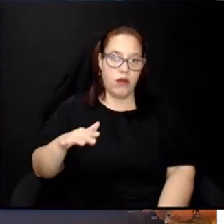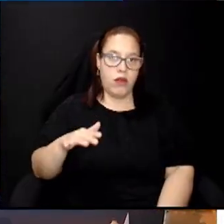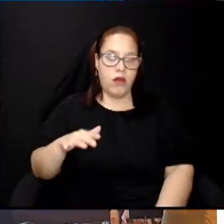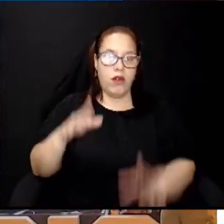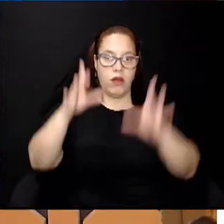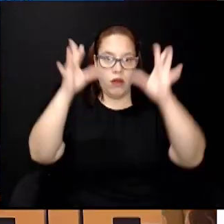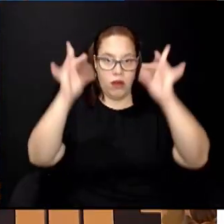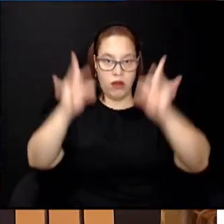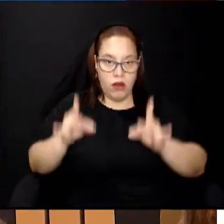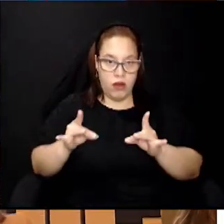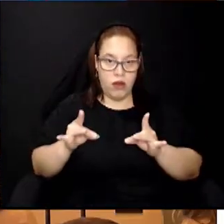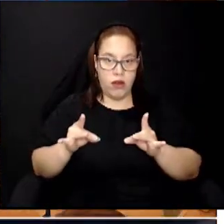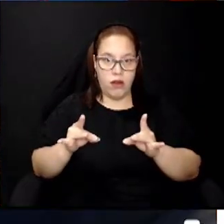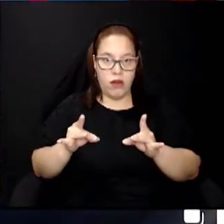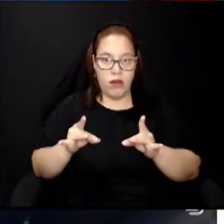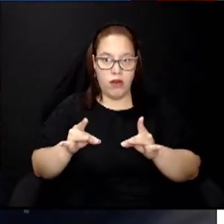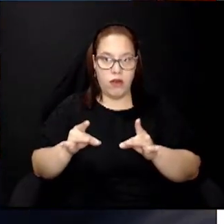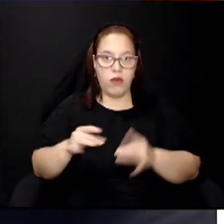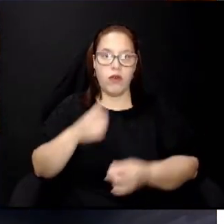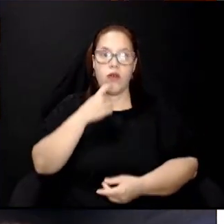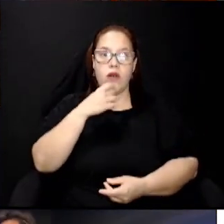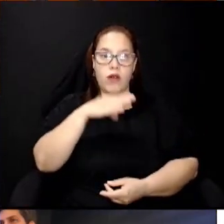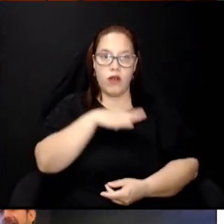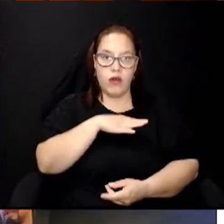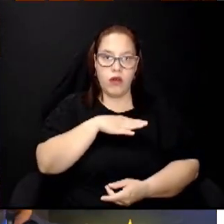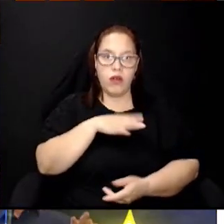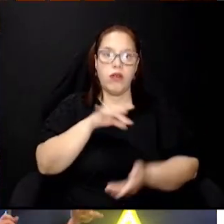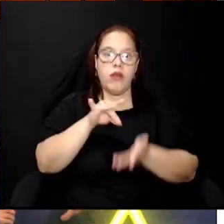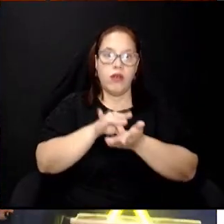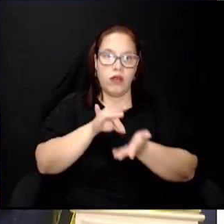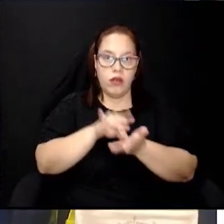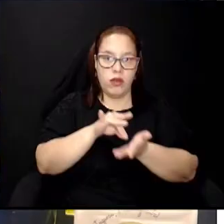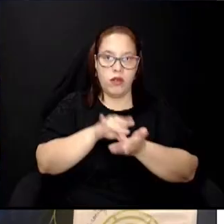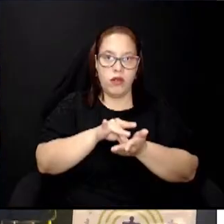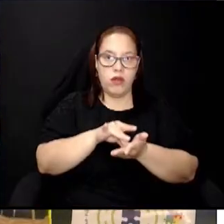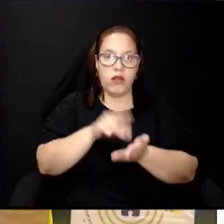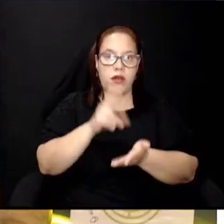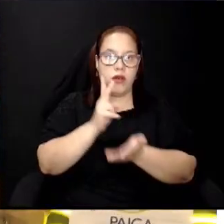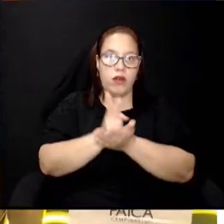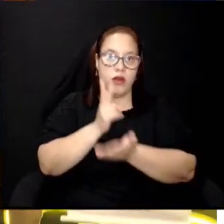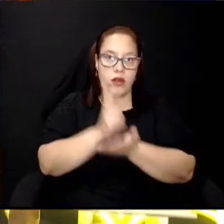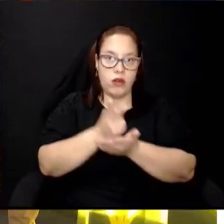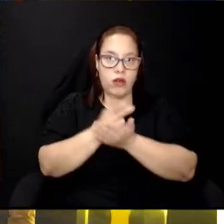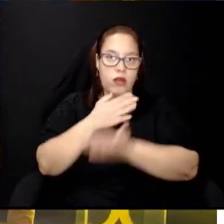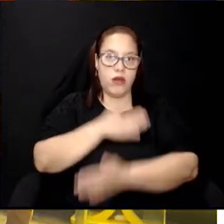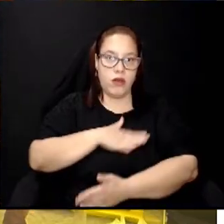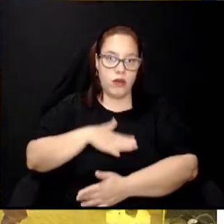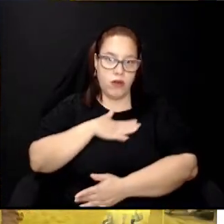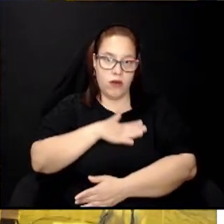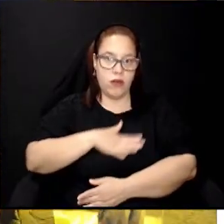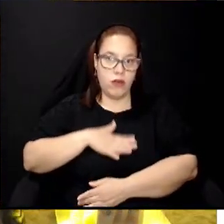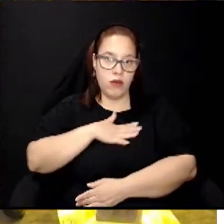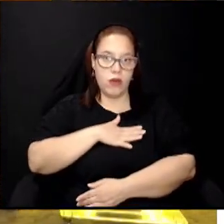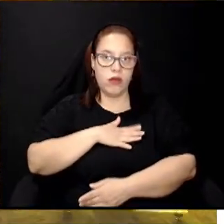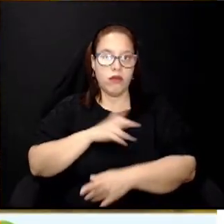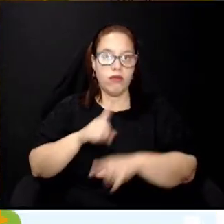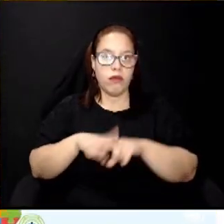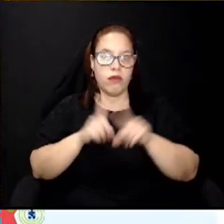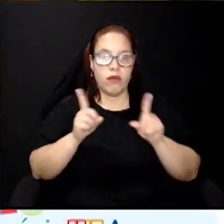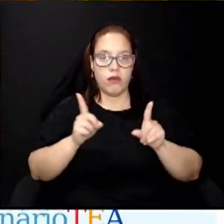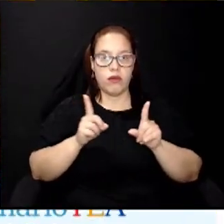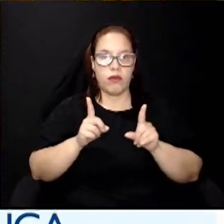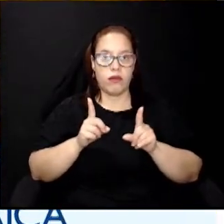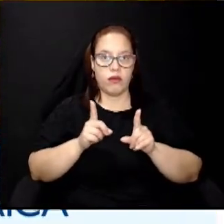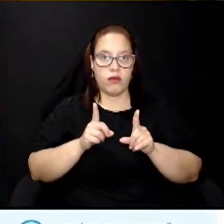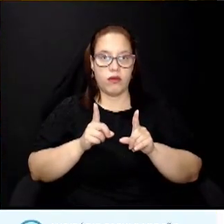Campinas. E realmente é aquilo que eu sempre gostei de fazer, né? Mas